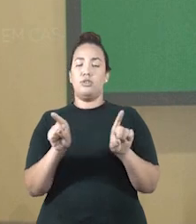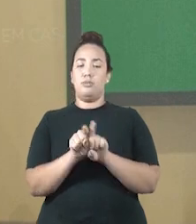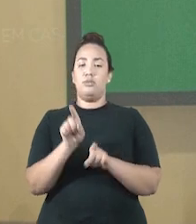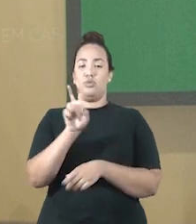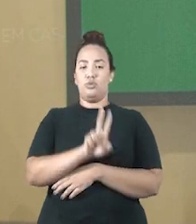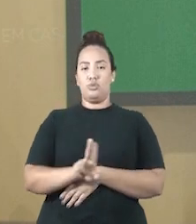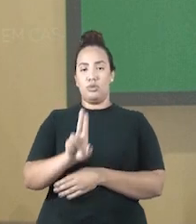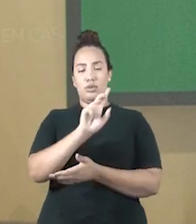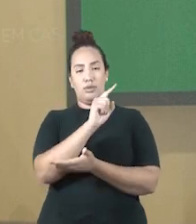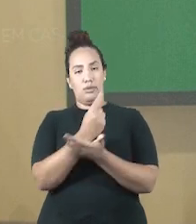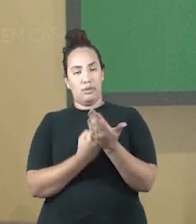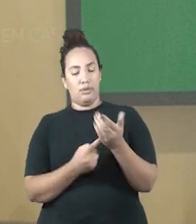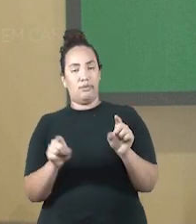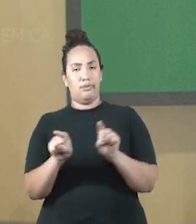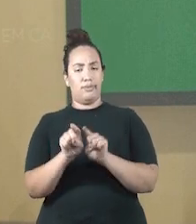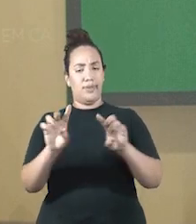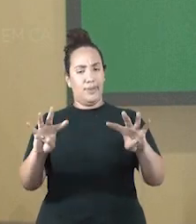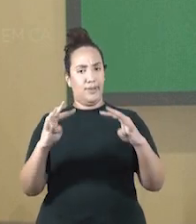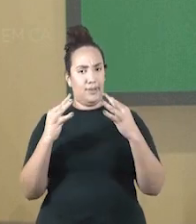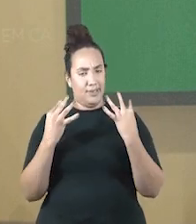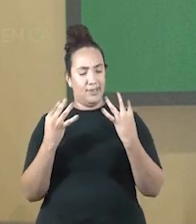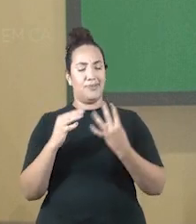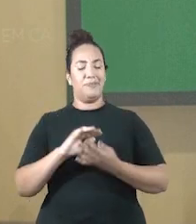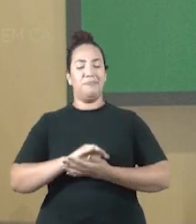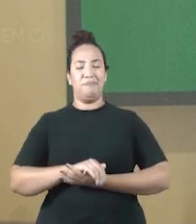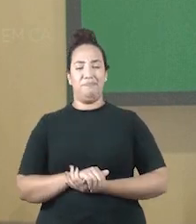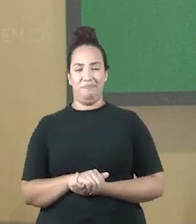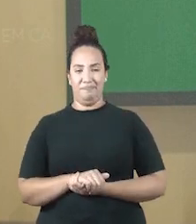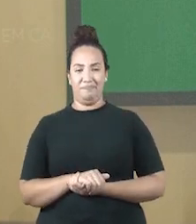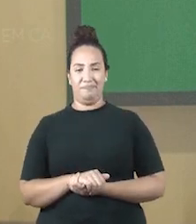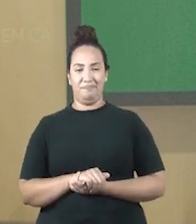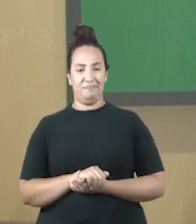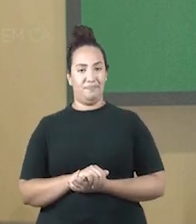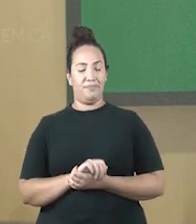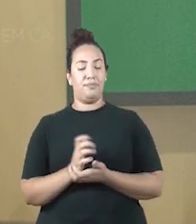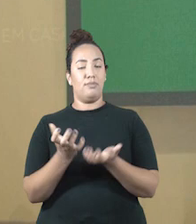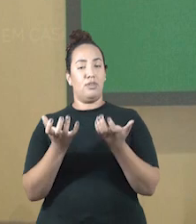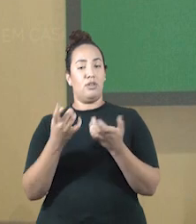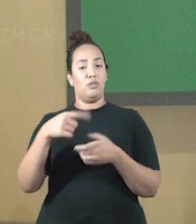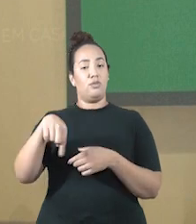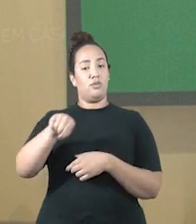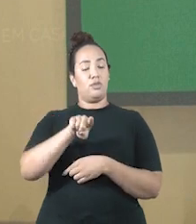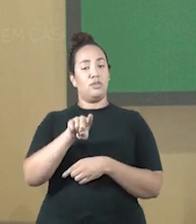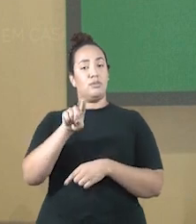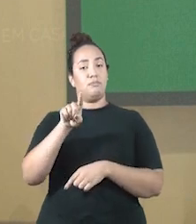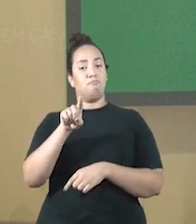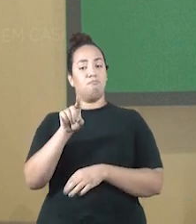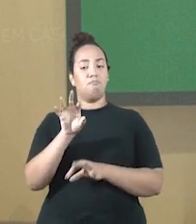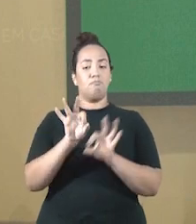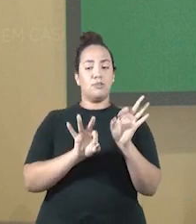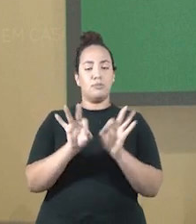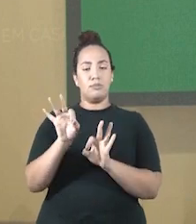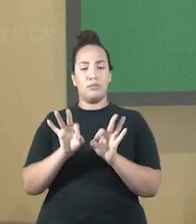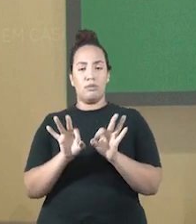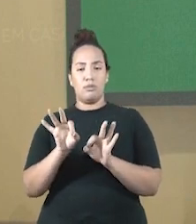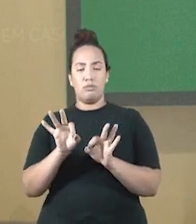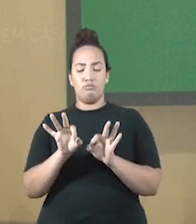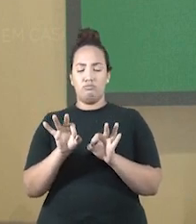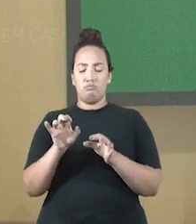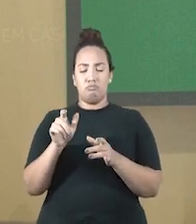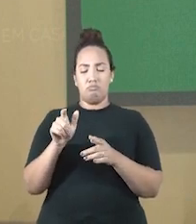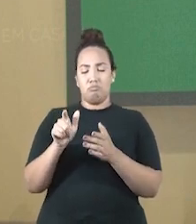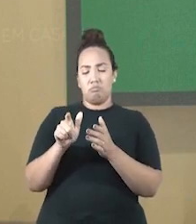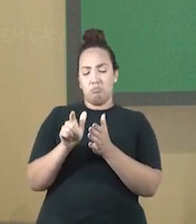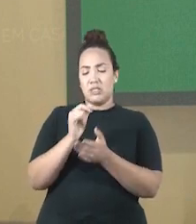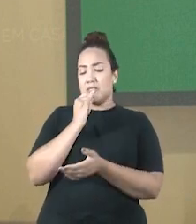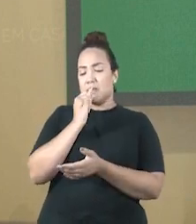utilizar o caderno e muita atenção para não perder nada. E quero que você pegue algum alimento fechado aí na sua casa.